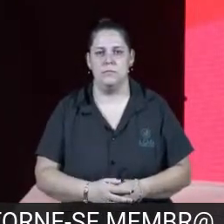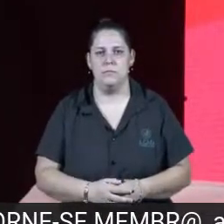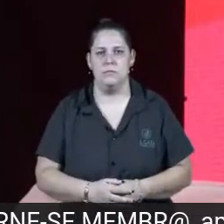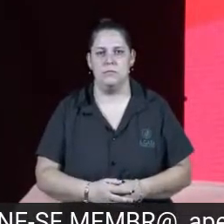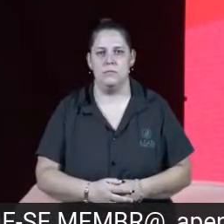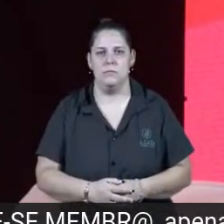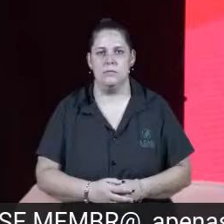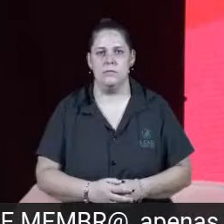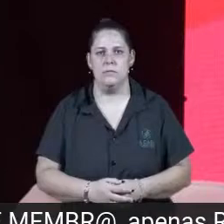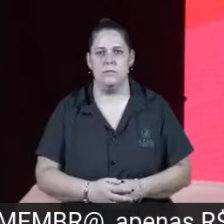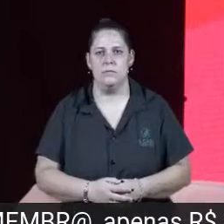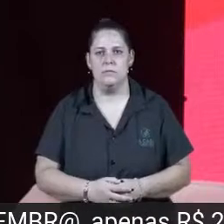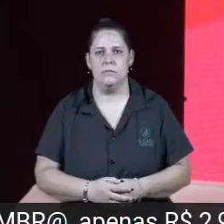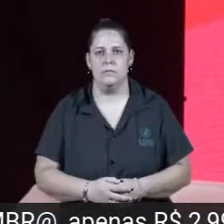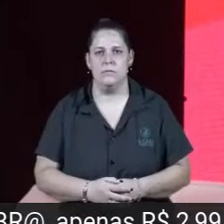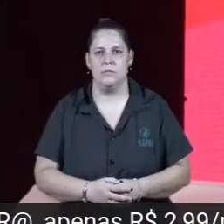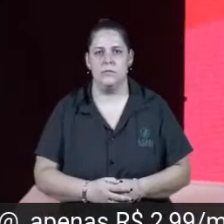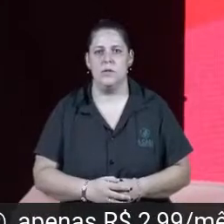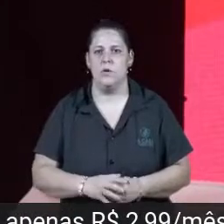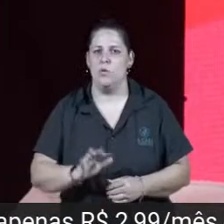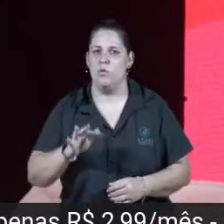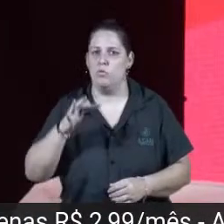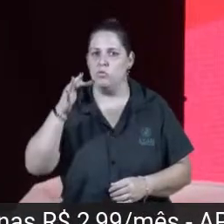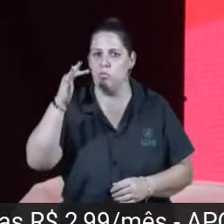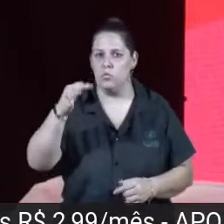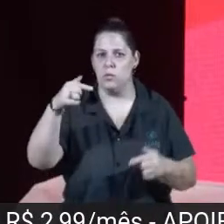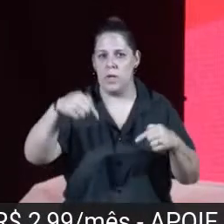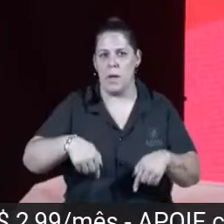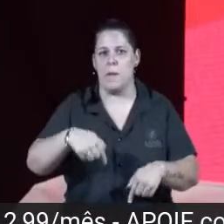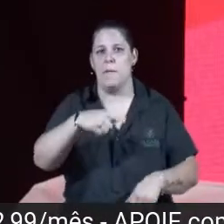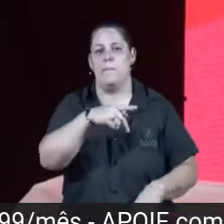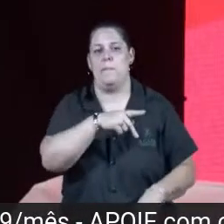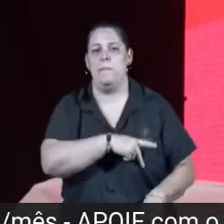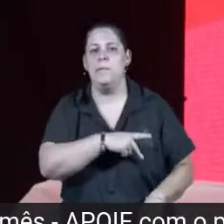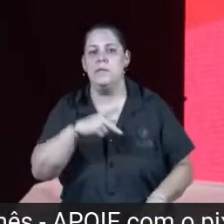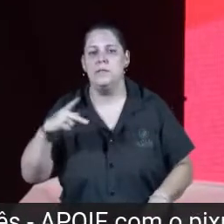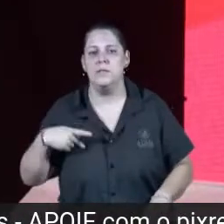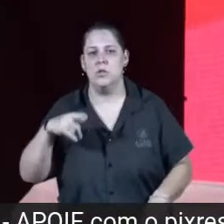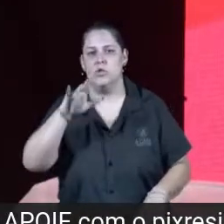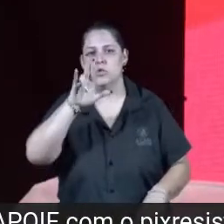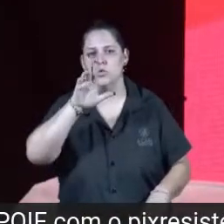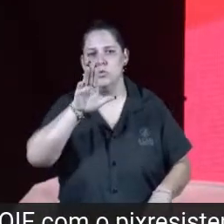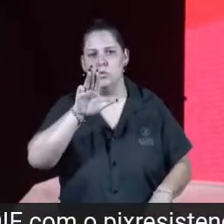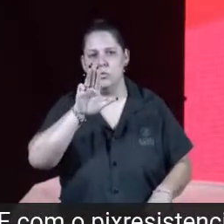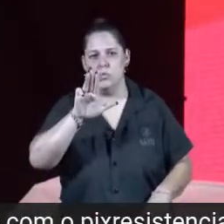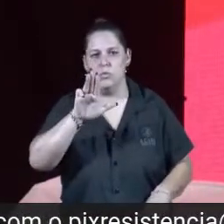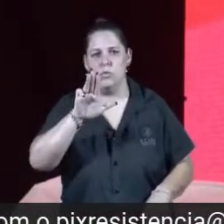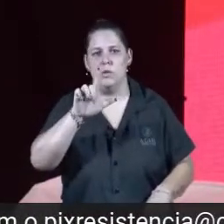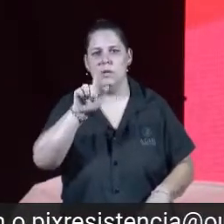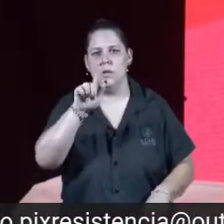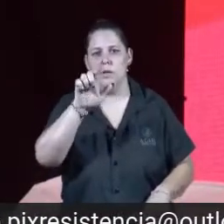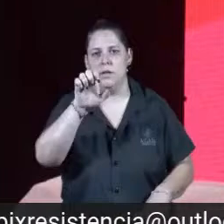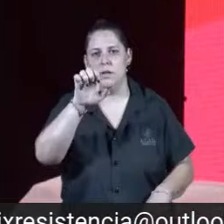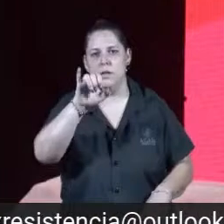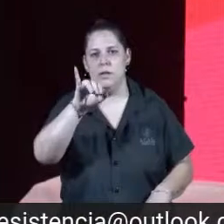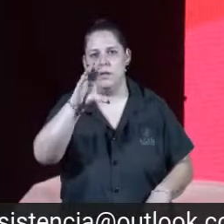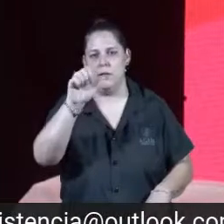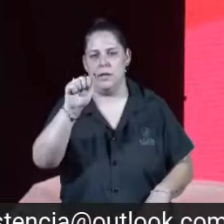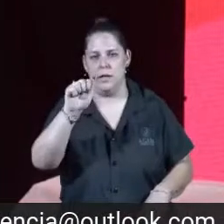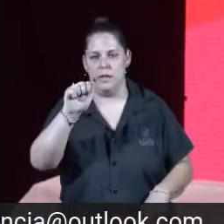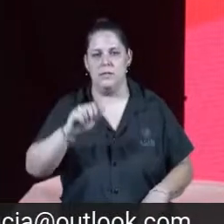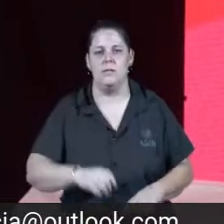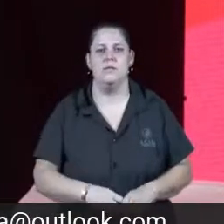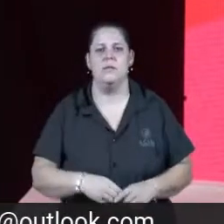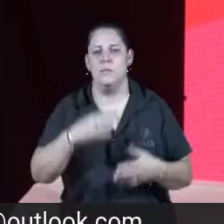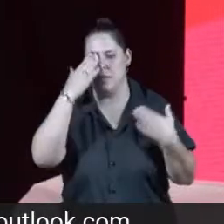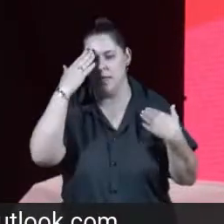Aqui em breve. Estaremos aqui com o presidente Lula e com a presidenta Gleisi. Obrigada, Stuket, obrigada.